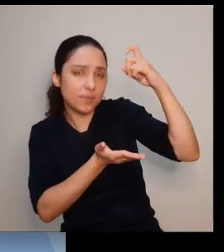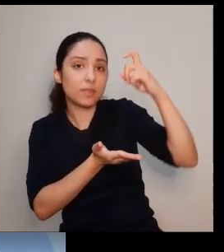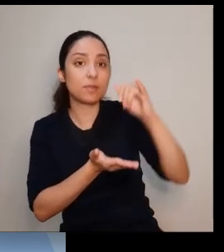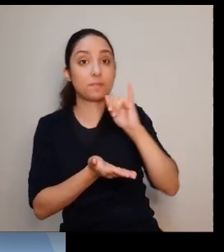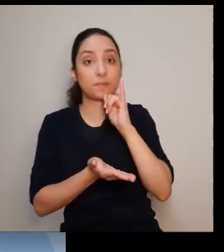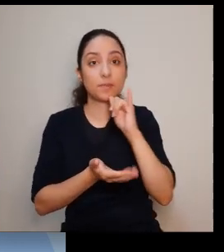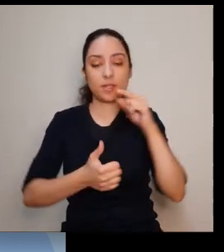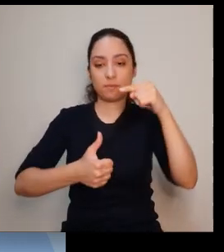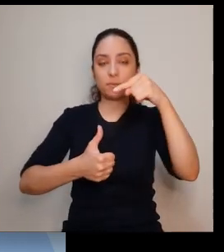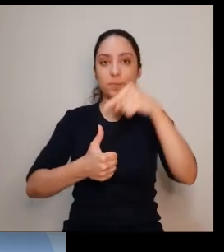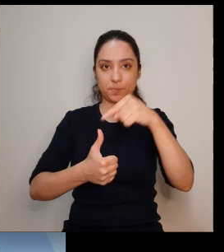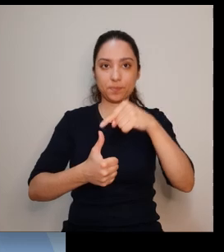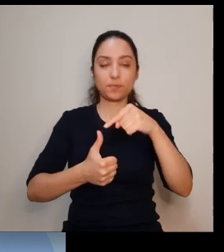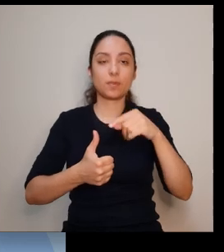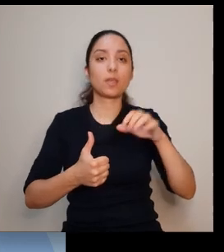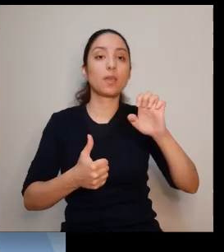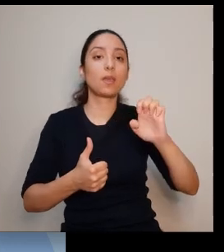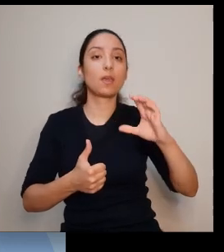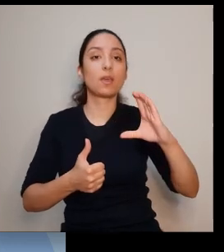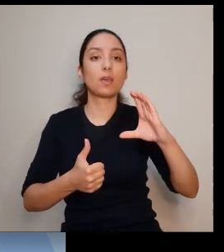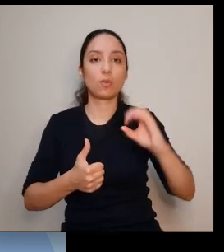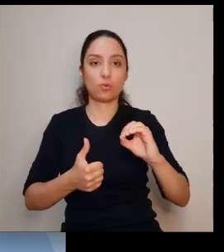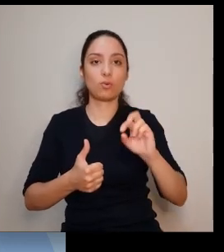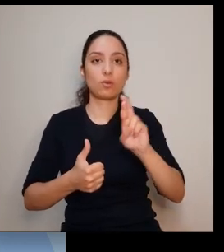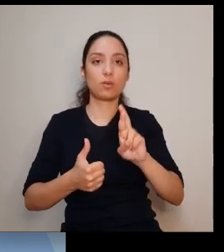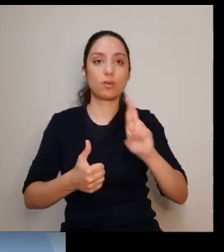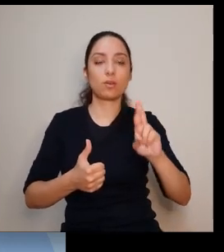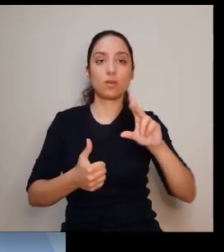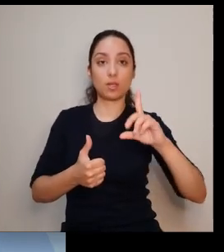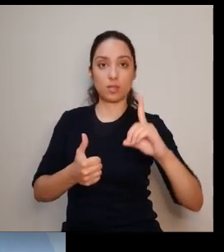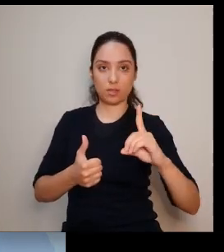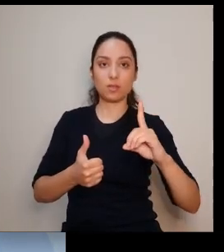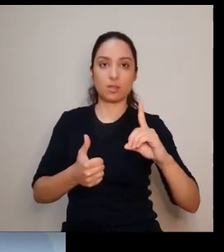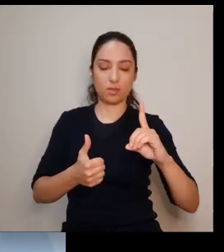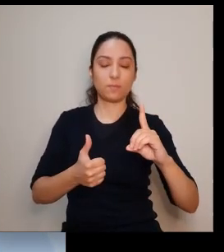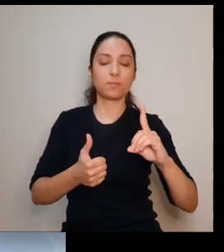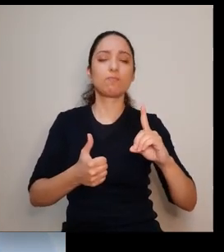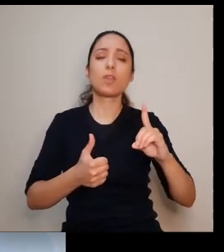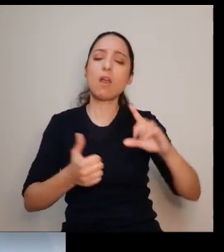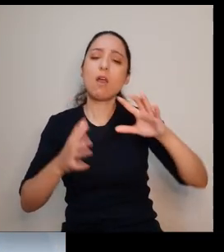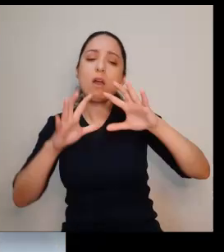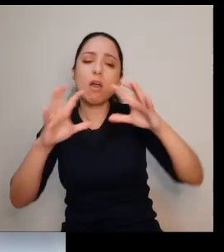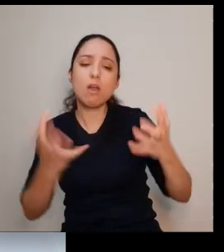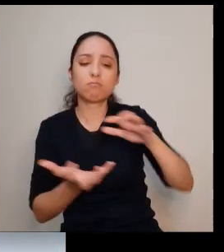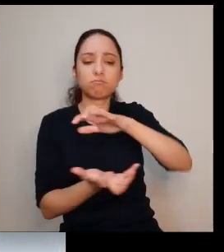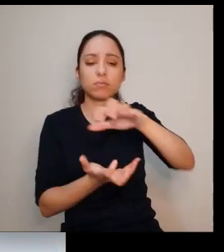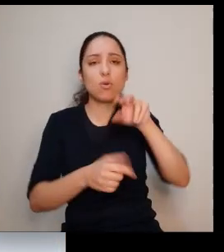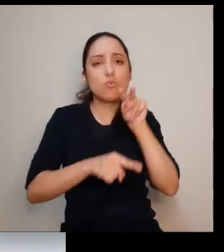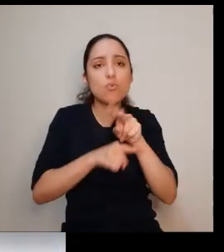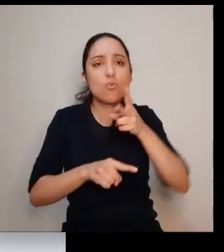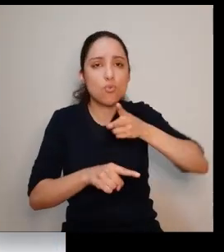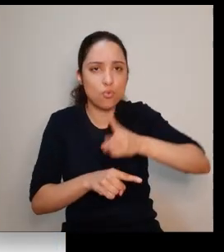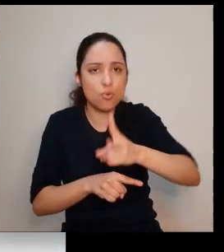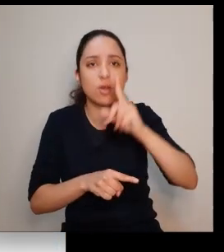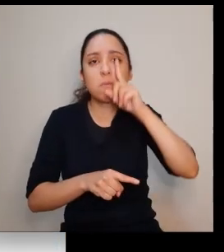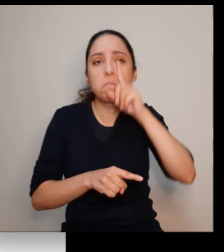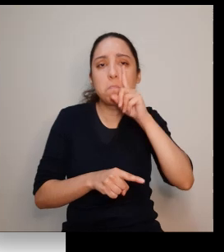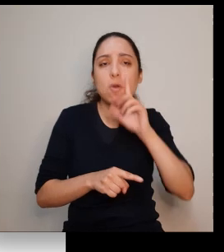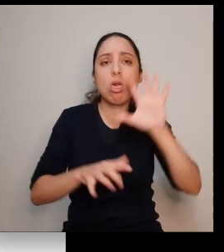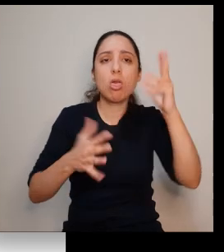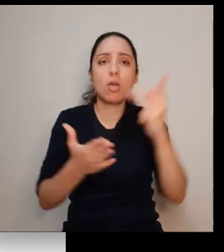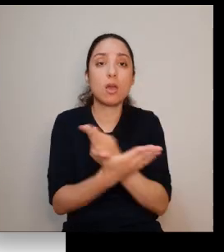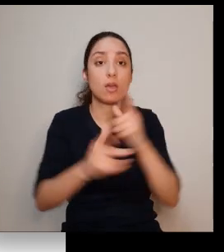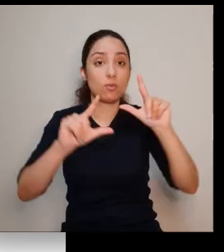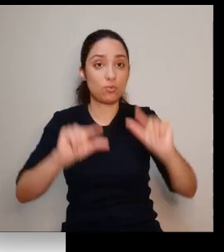coisas. Algumas das abordagens consideradas SBN, ou soluções baseadas na natureza, são a redução